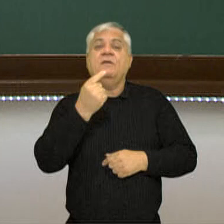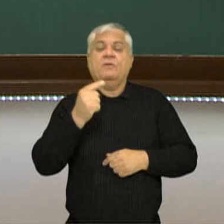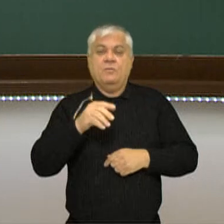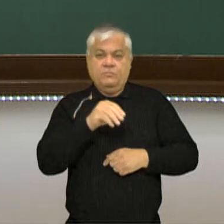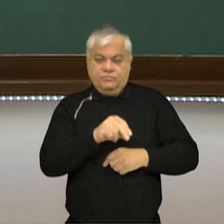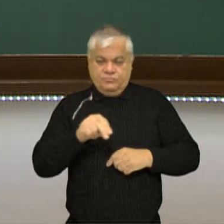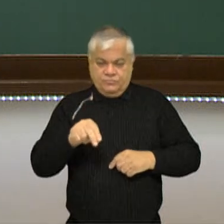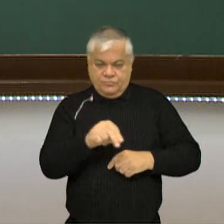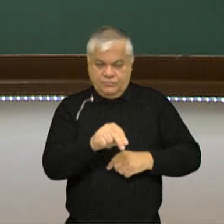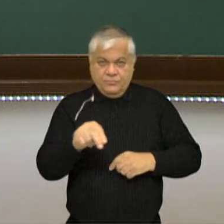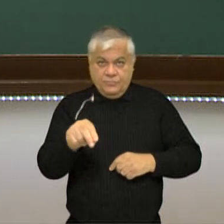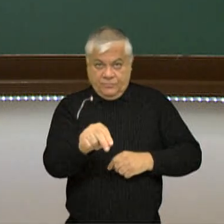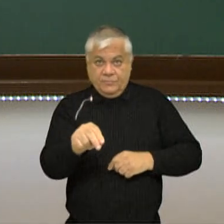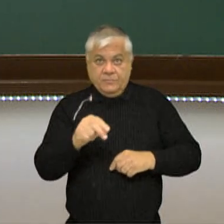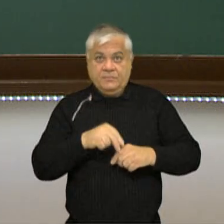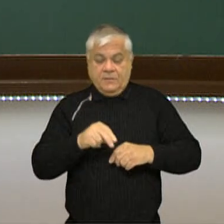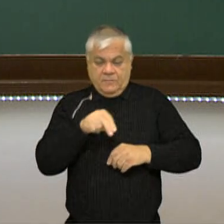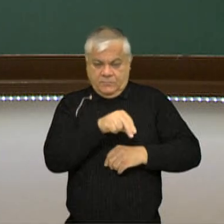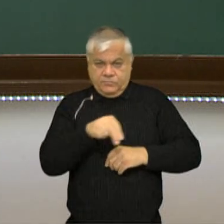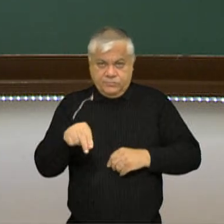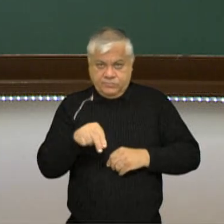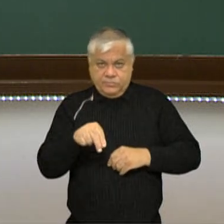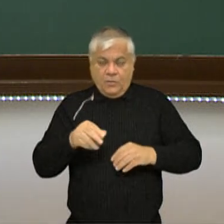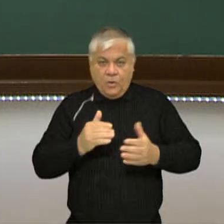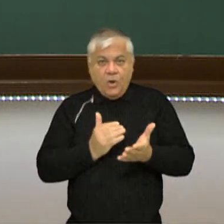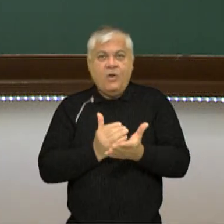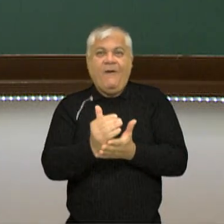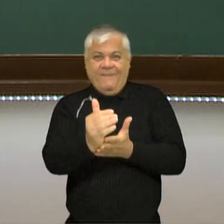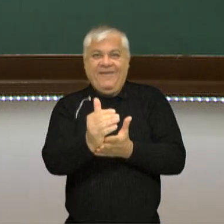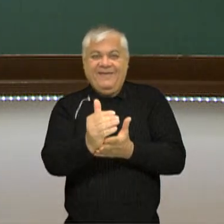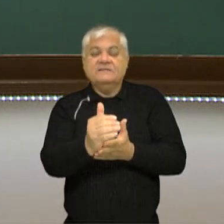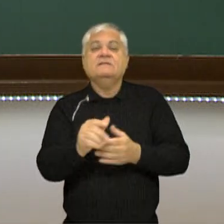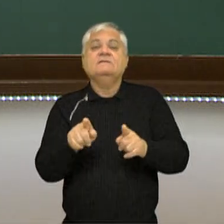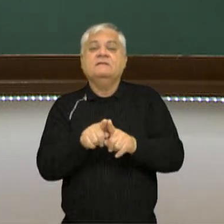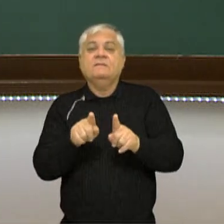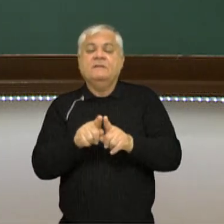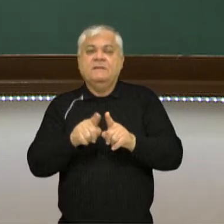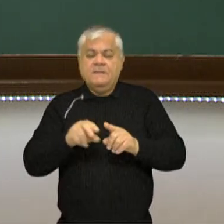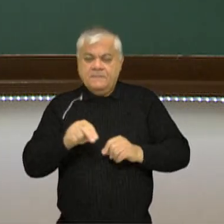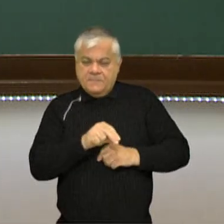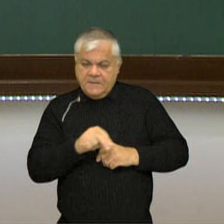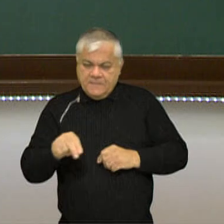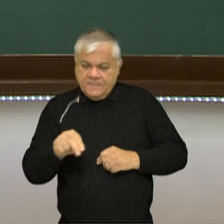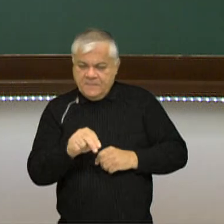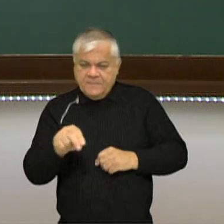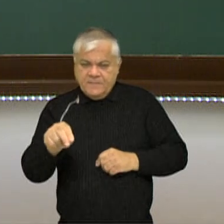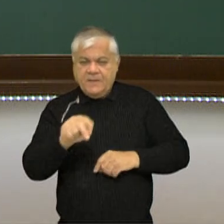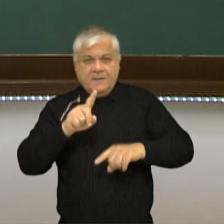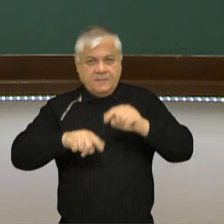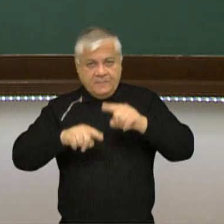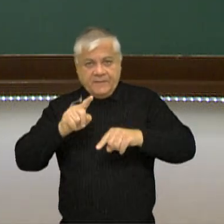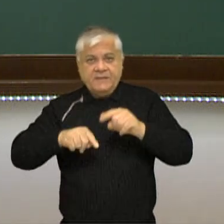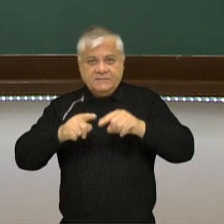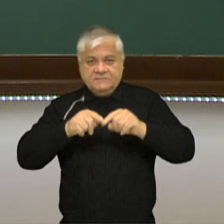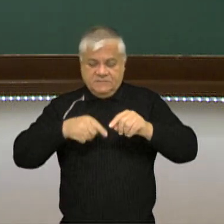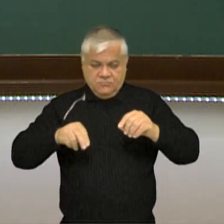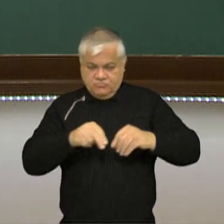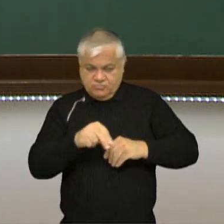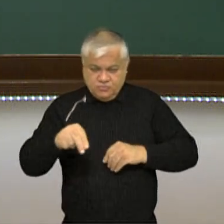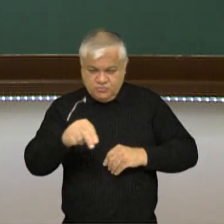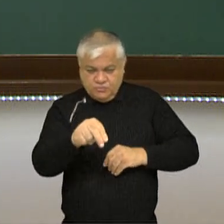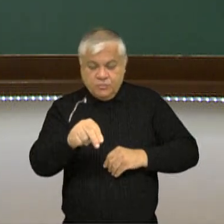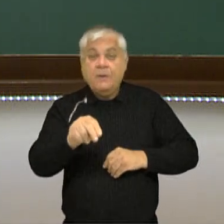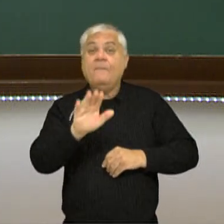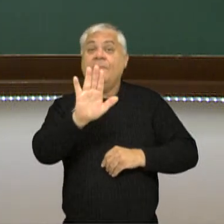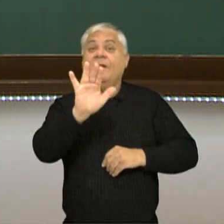você sai da posição inicial e leva as suas peças para frente. A abertura